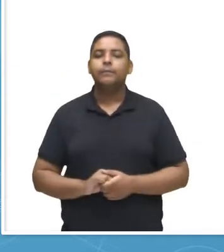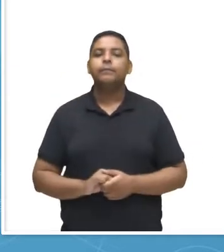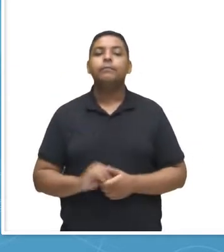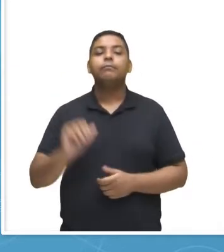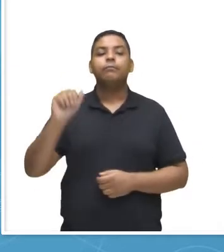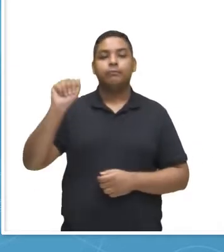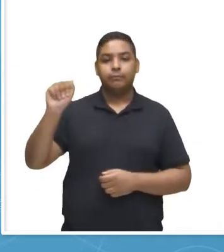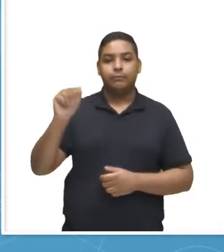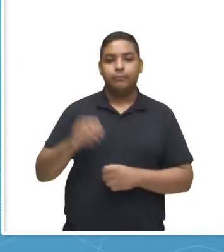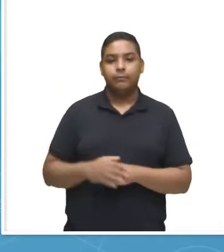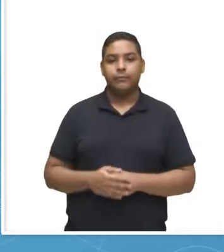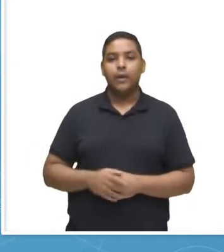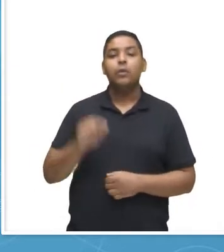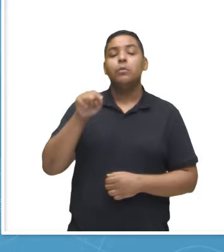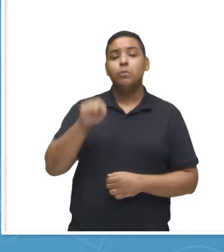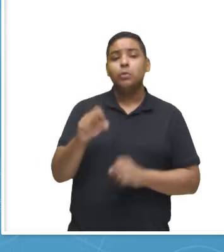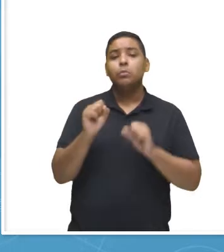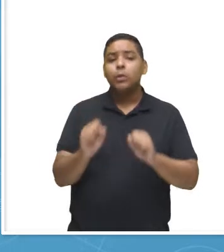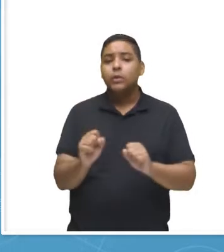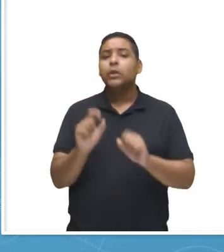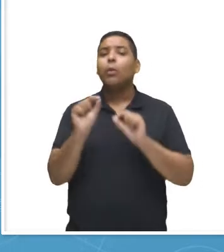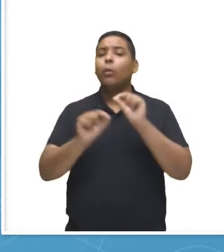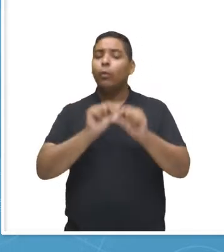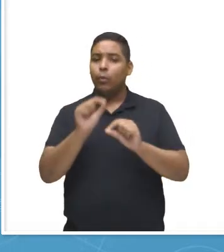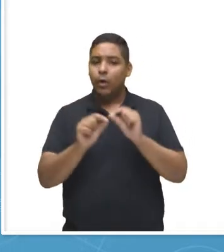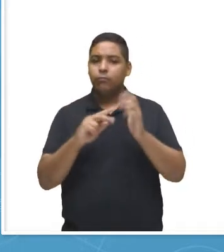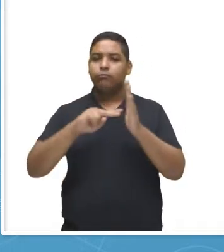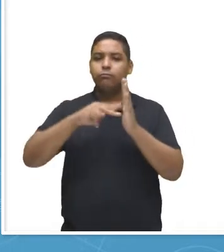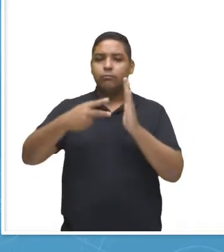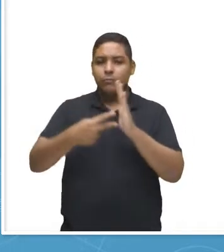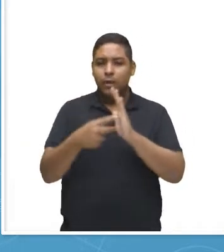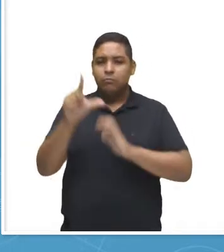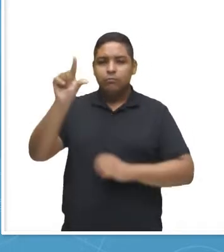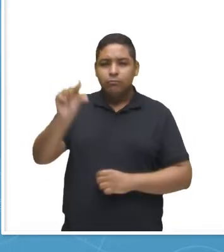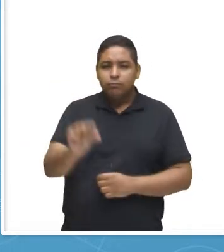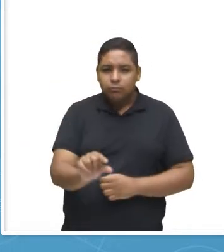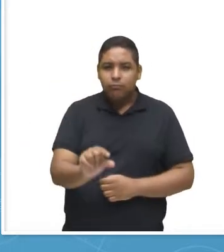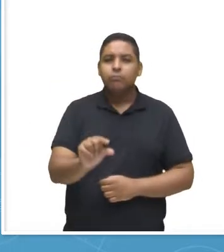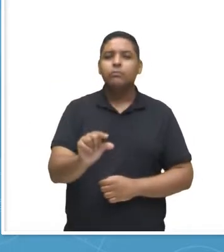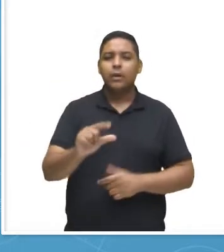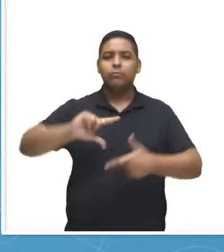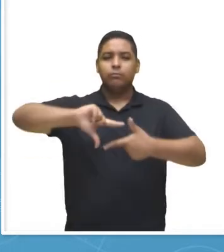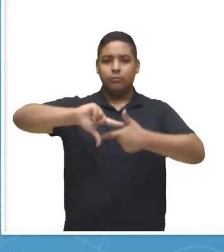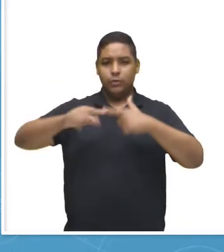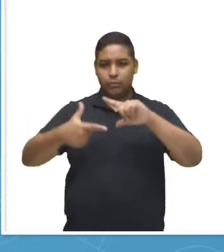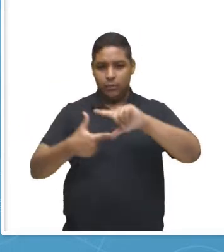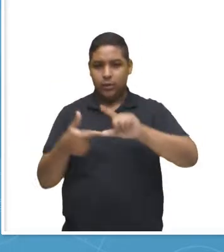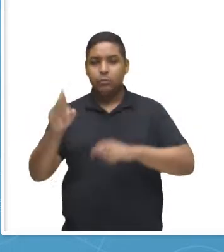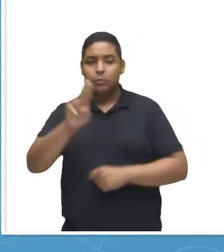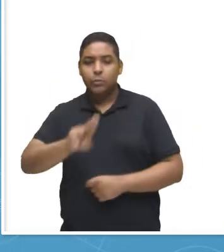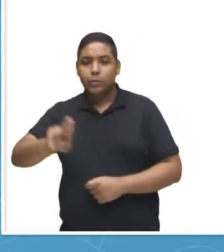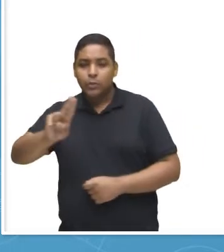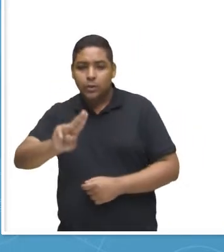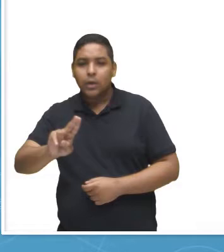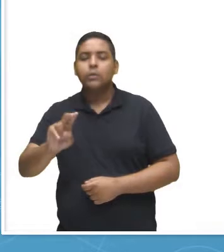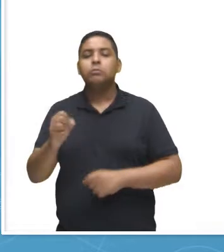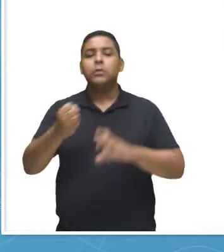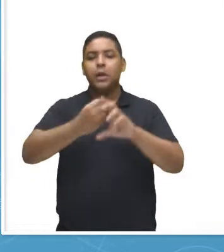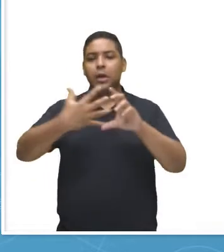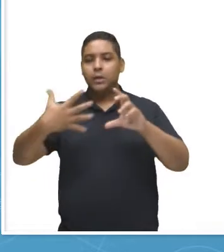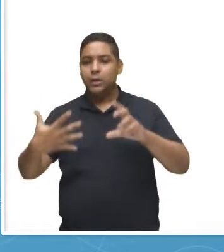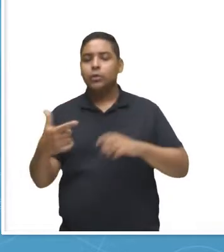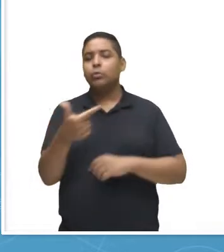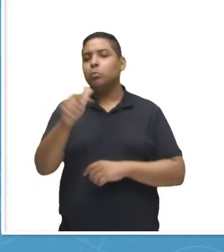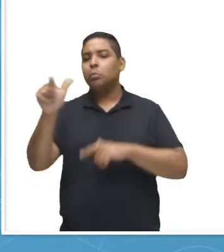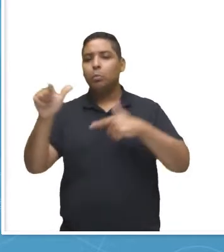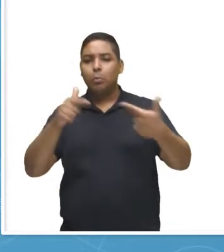A. O ponto pode ser definido como a menor unidade geométrica e é usado para definir outras figuras, como retas